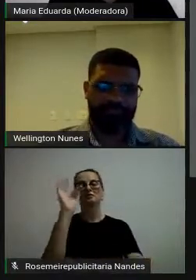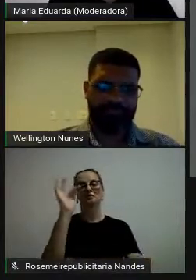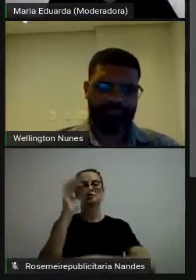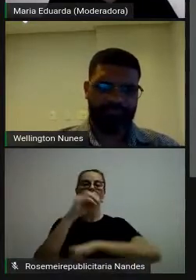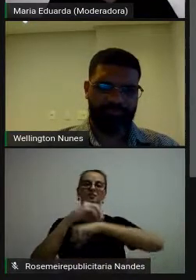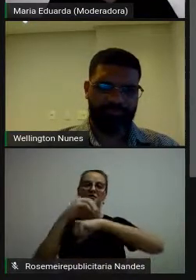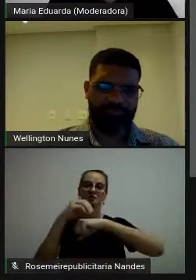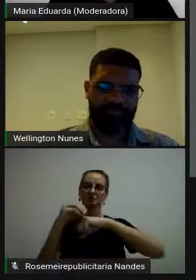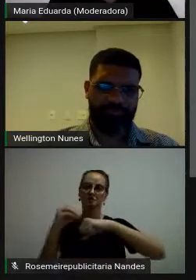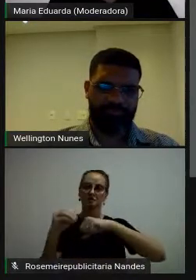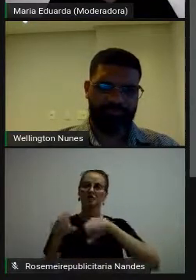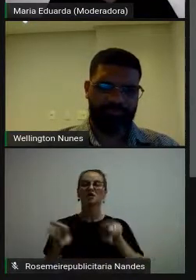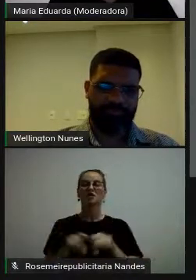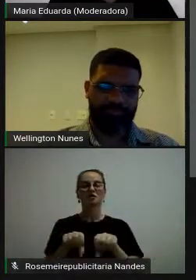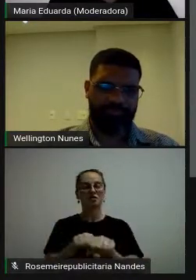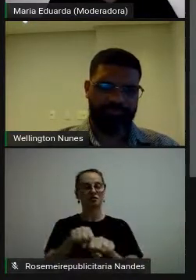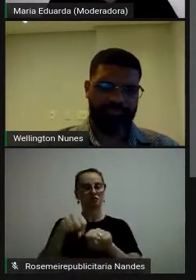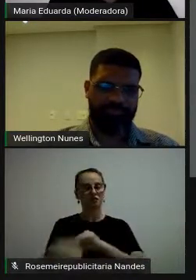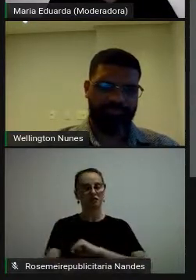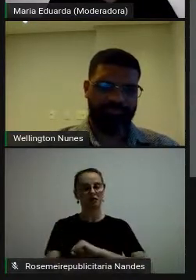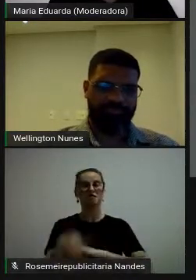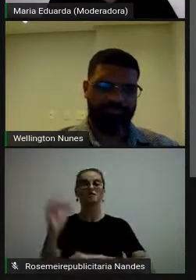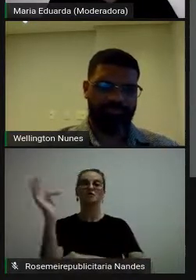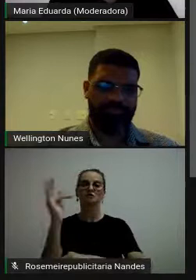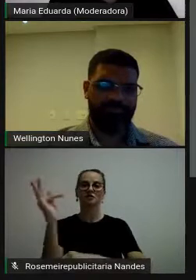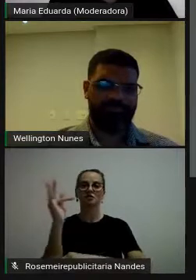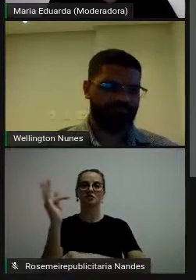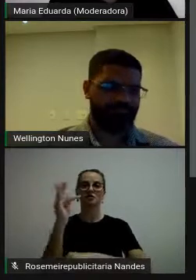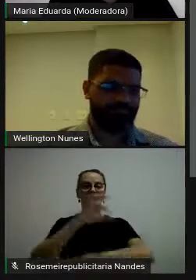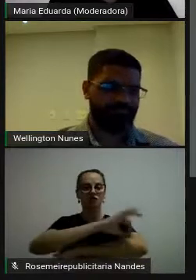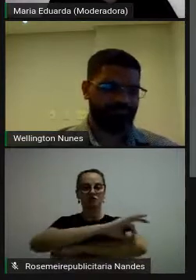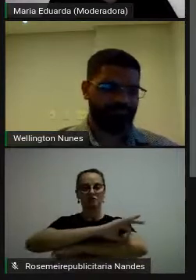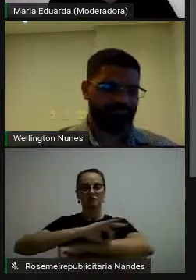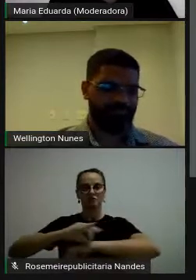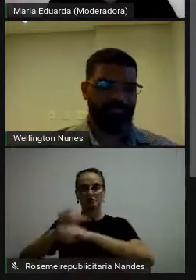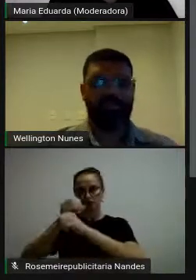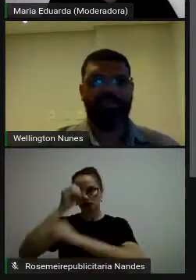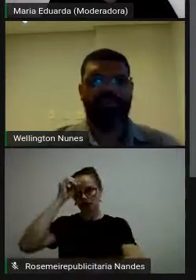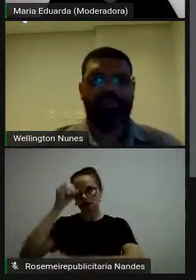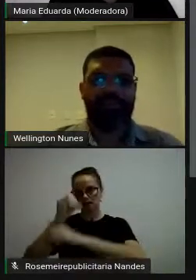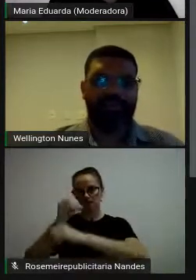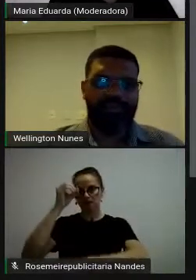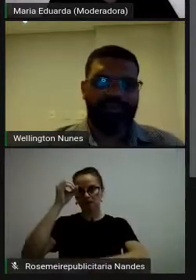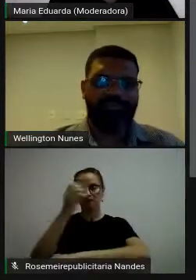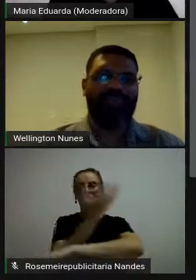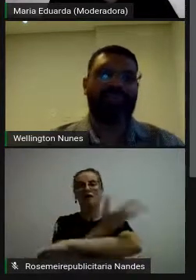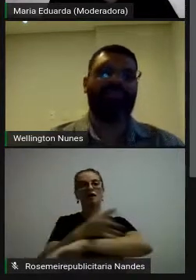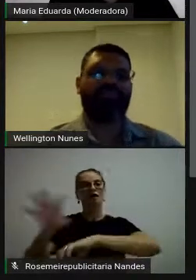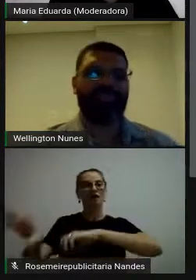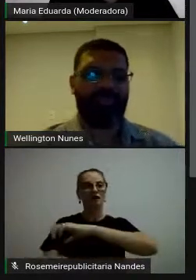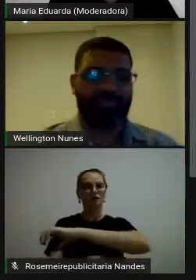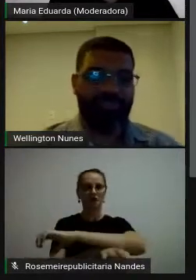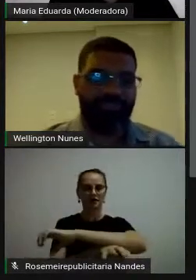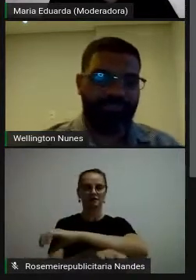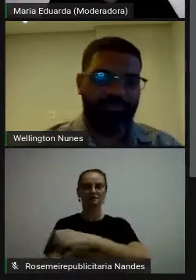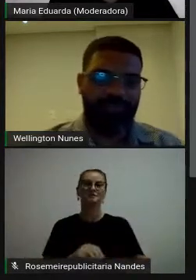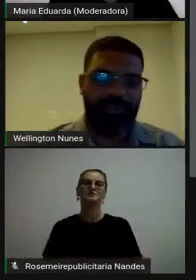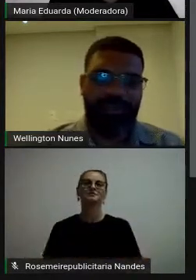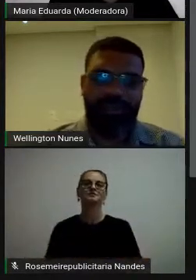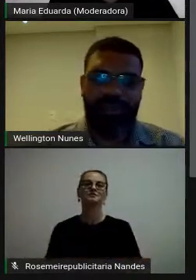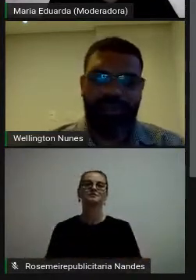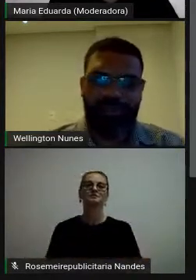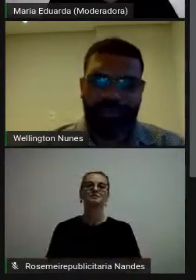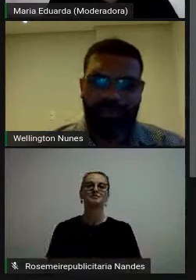Escola de Engenharia Civil e Ambiental. Professor, se o senhor quiser se apresentar, seja bem-vindo. Boa noite a todos, né?